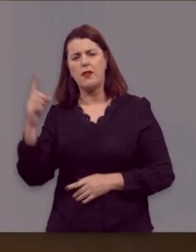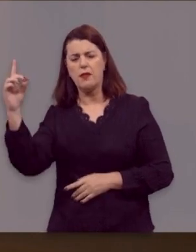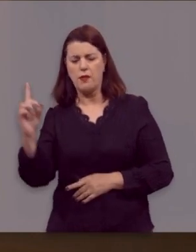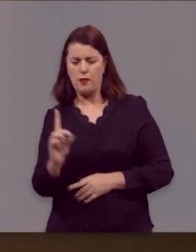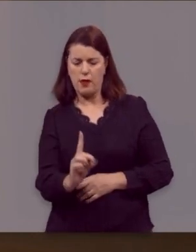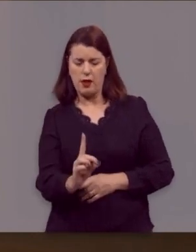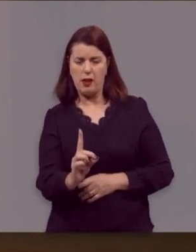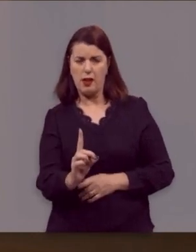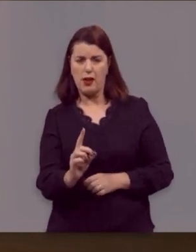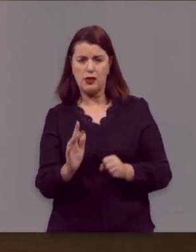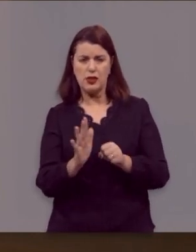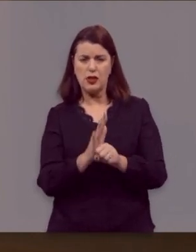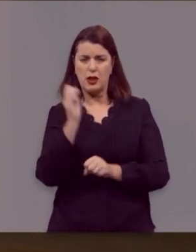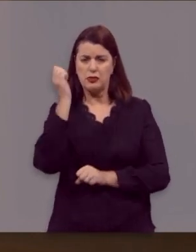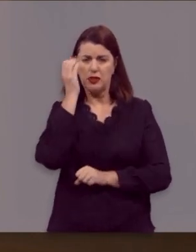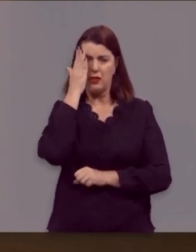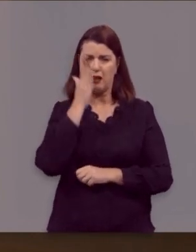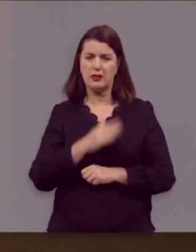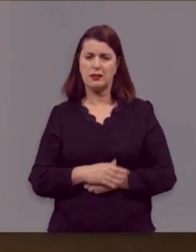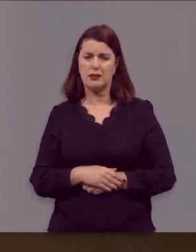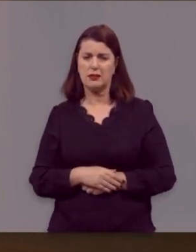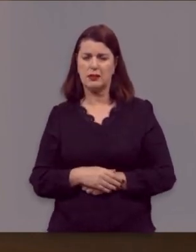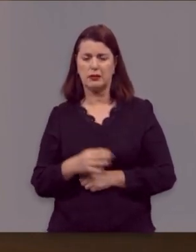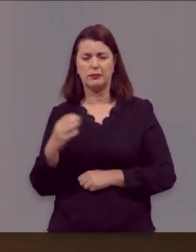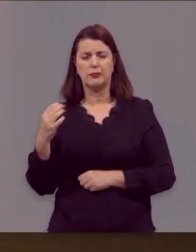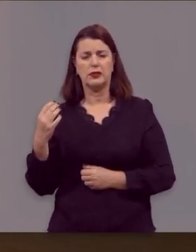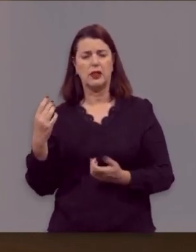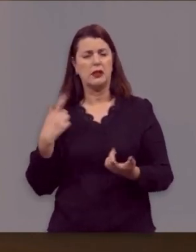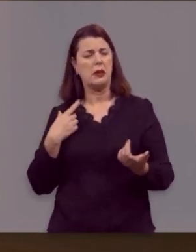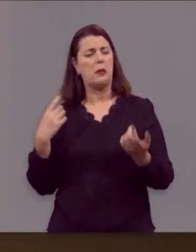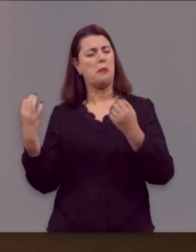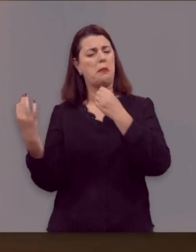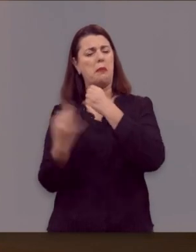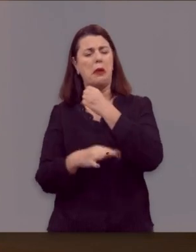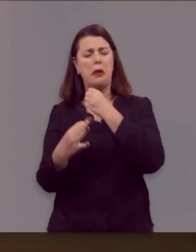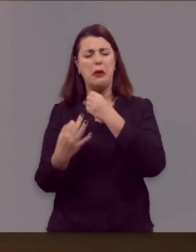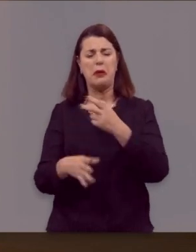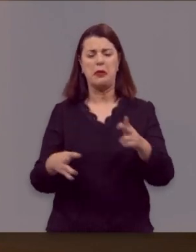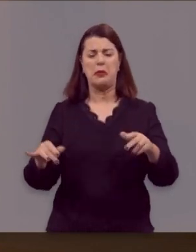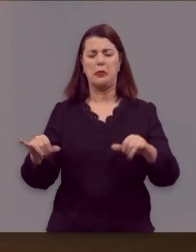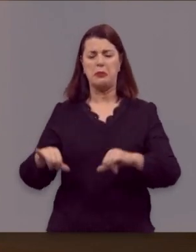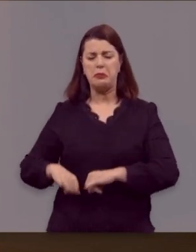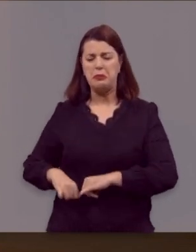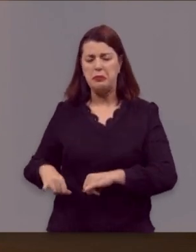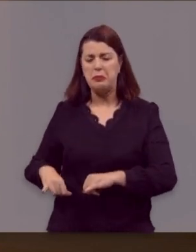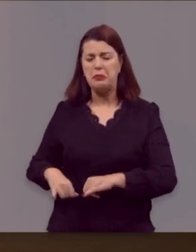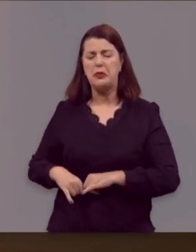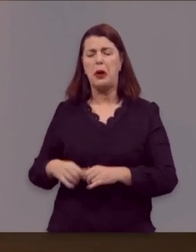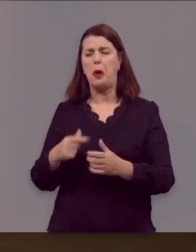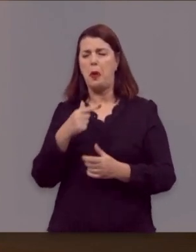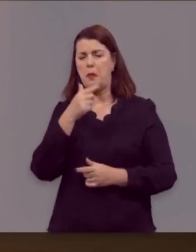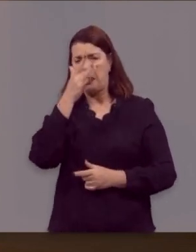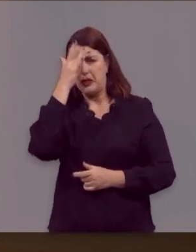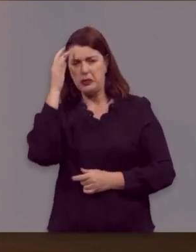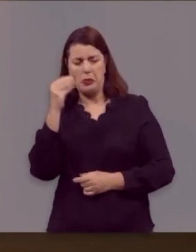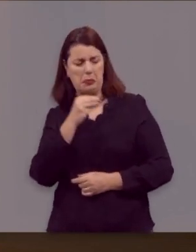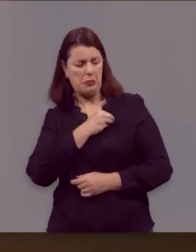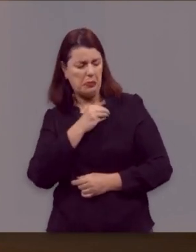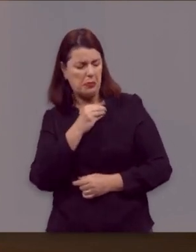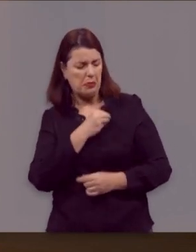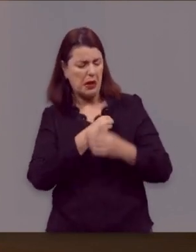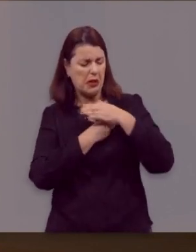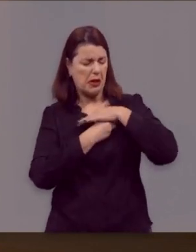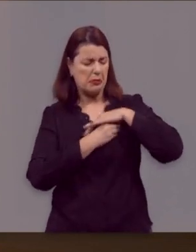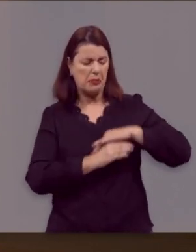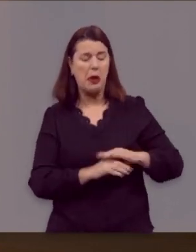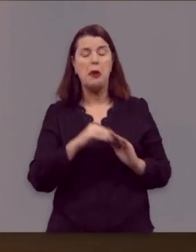Ele veio até nós cheio de graça, apanhou-nos sujos, arruinados, depravados,